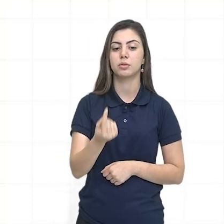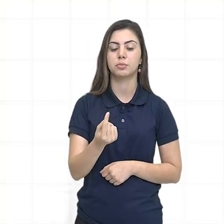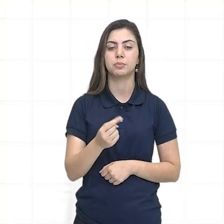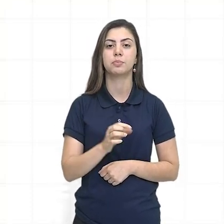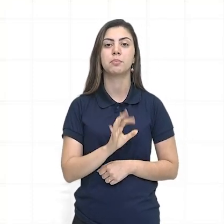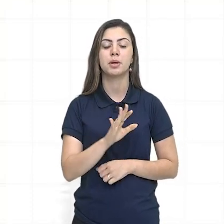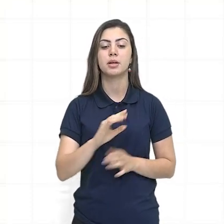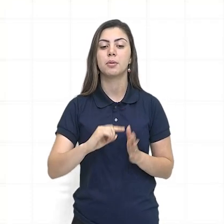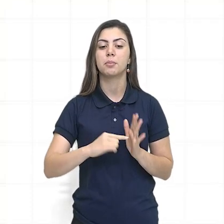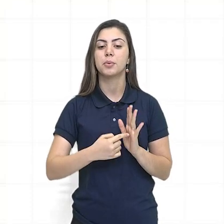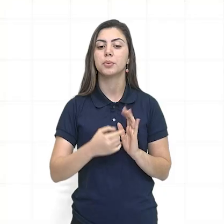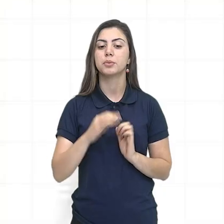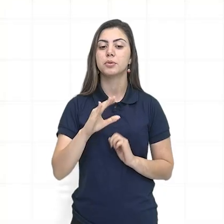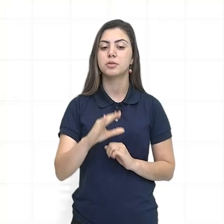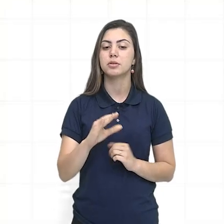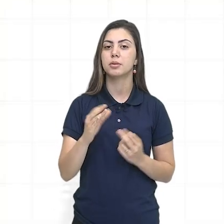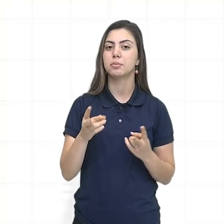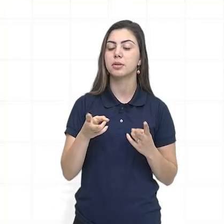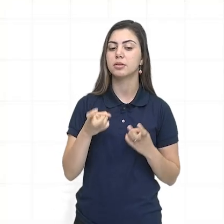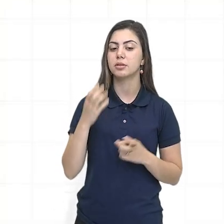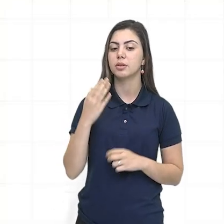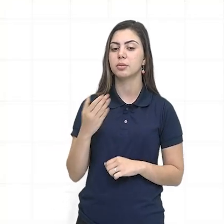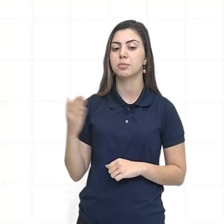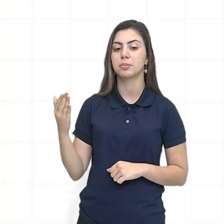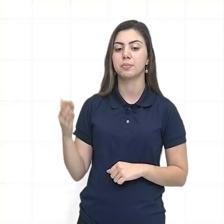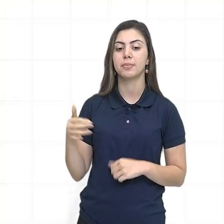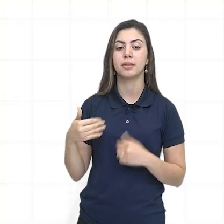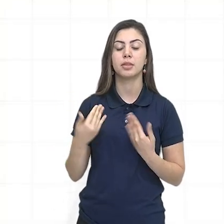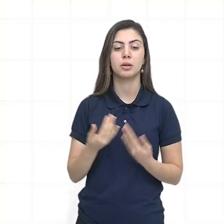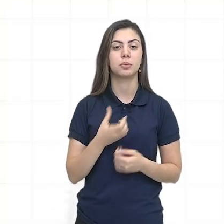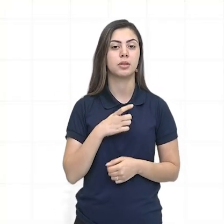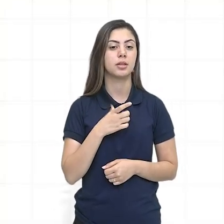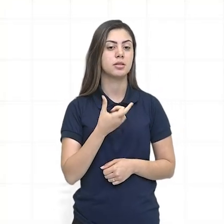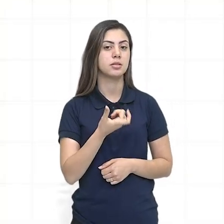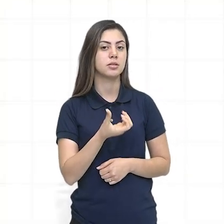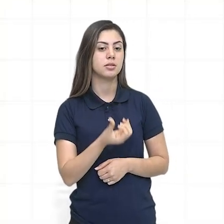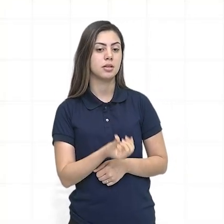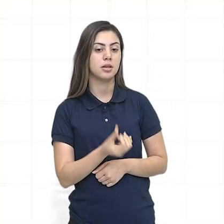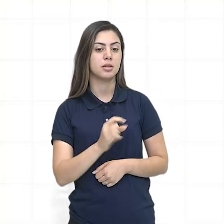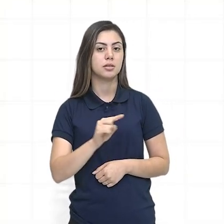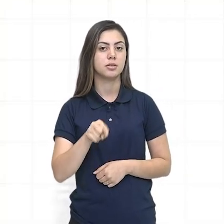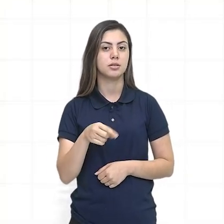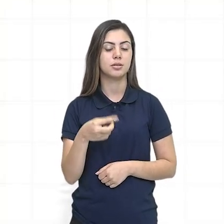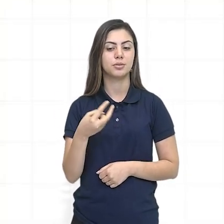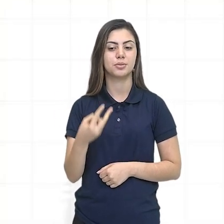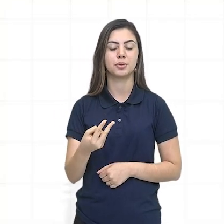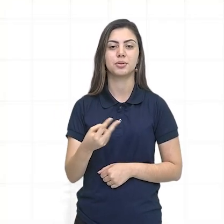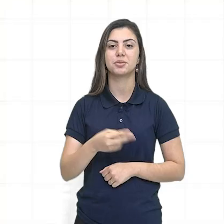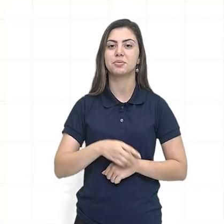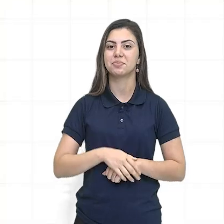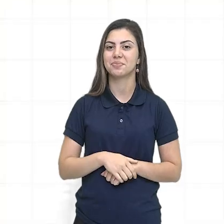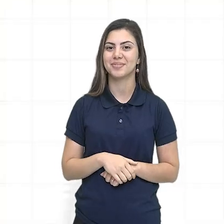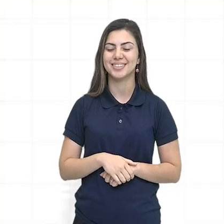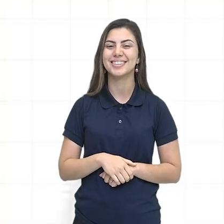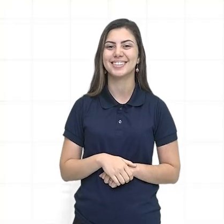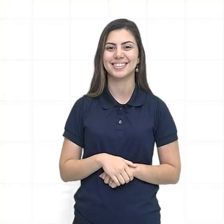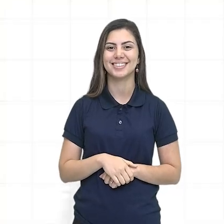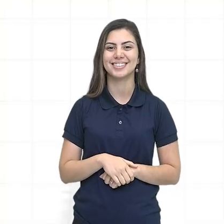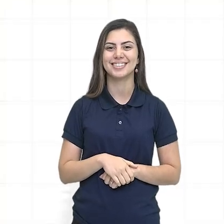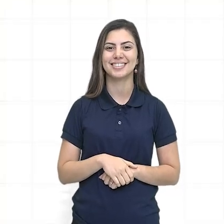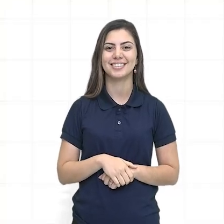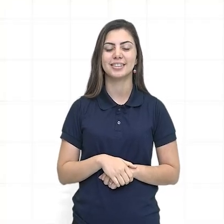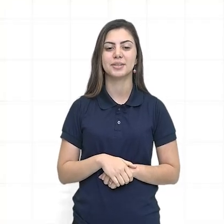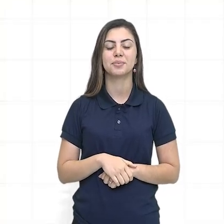C, observando aqui no plano, vai ser 6 e 2. Beleza, meu